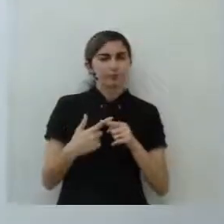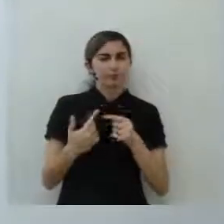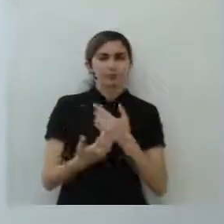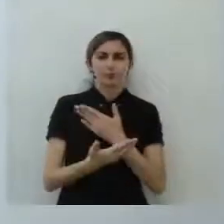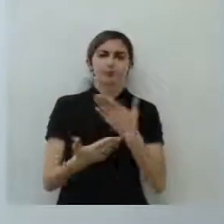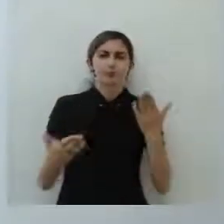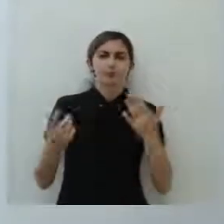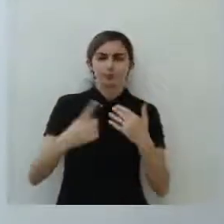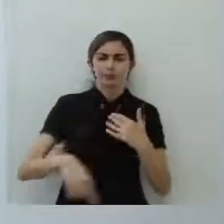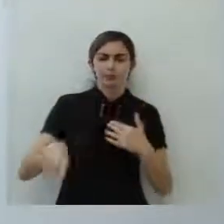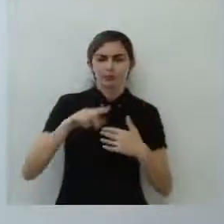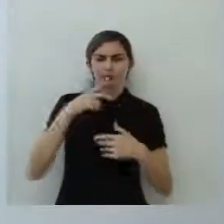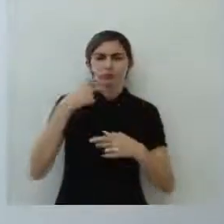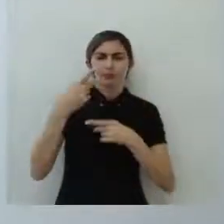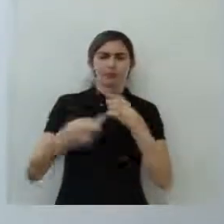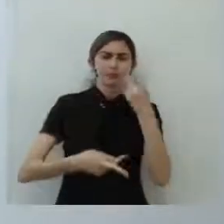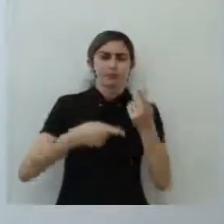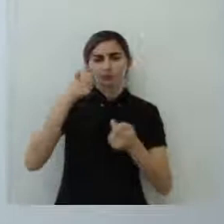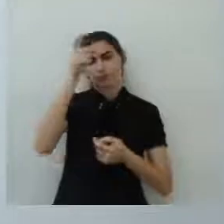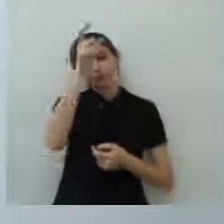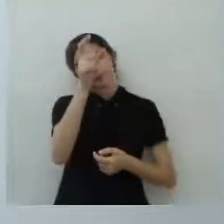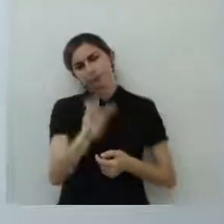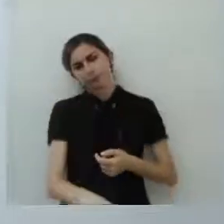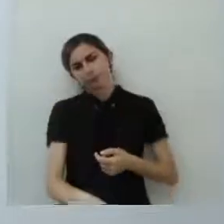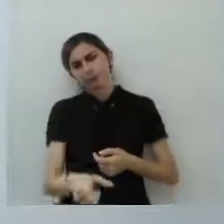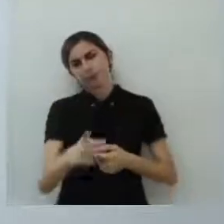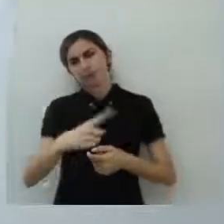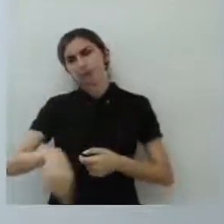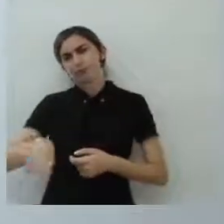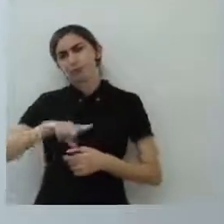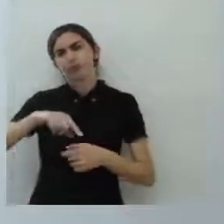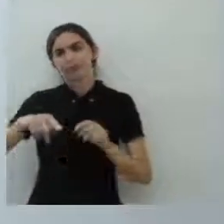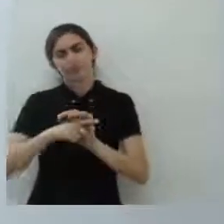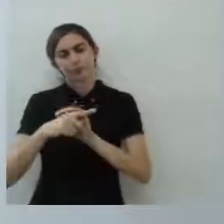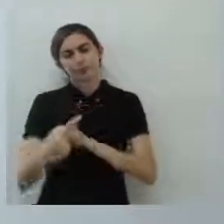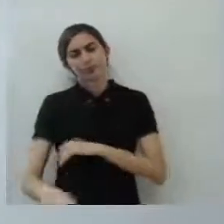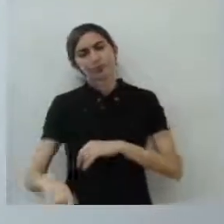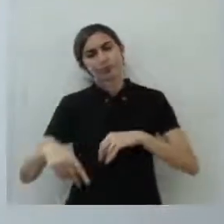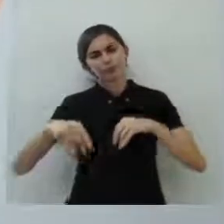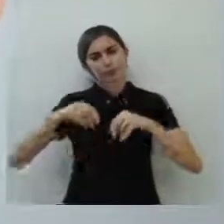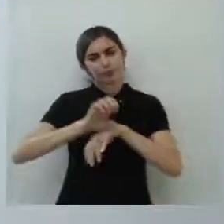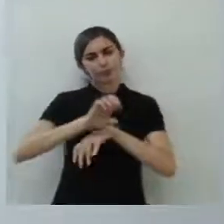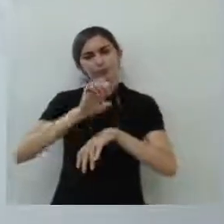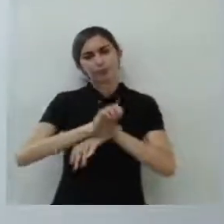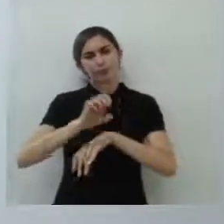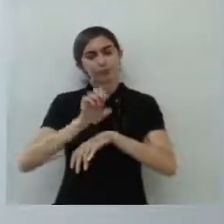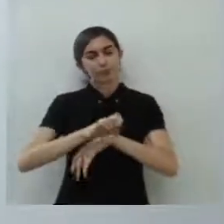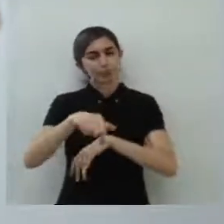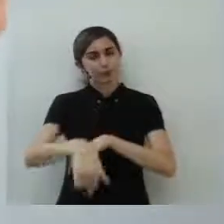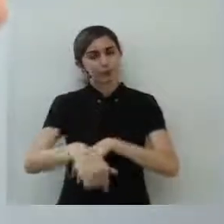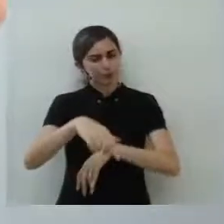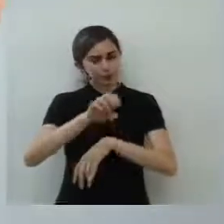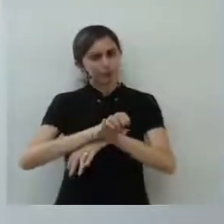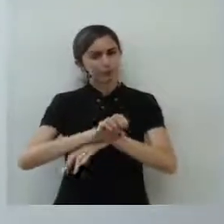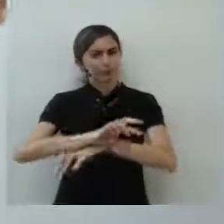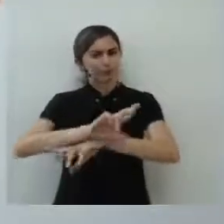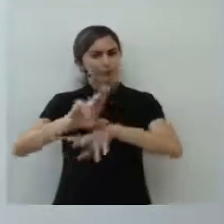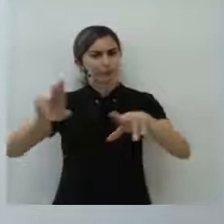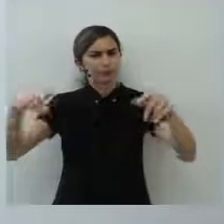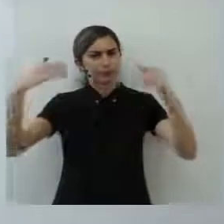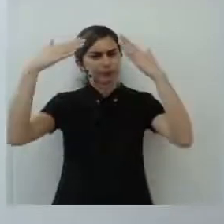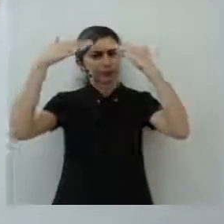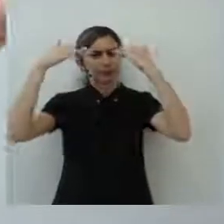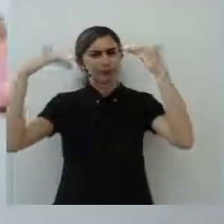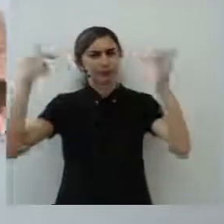Porque nós falamos sobre personalidades da nossa terra, do nosso estado, e o nosso estado é rico